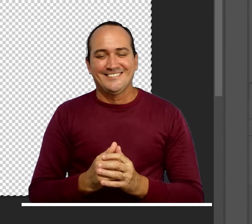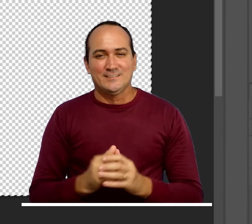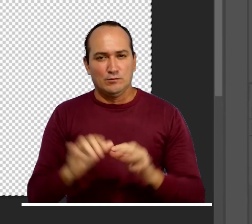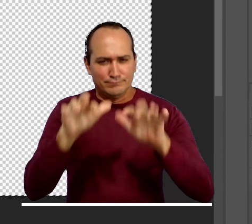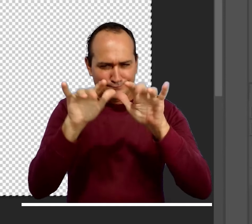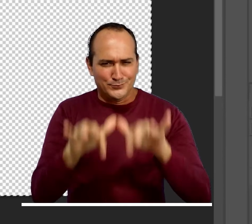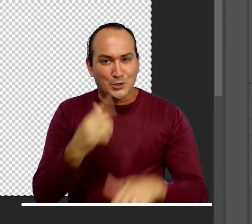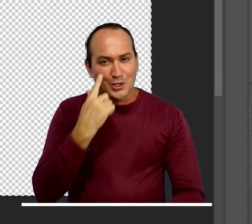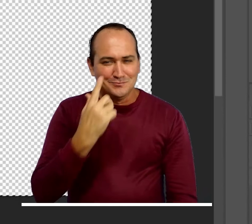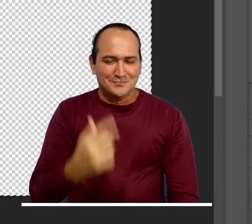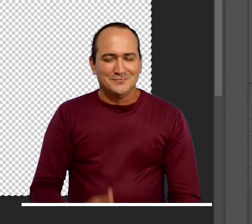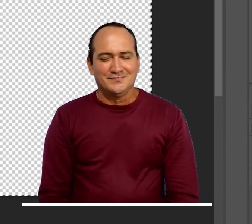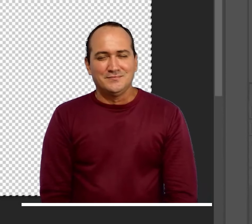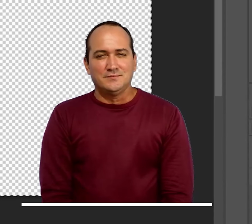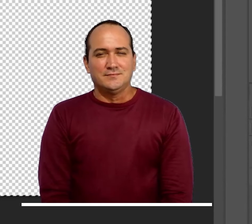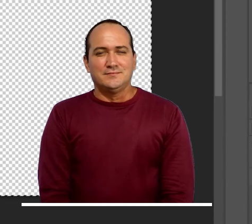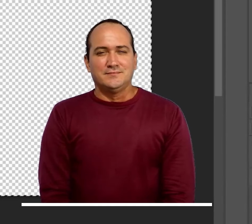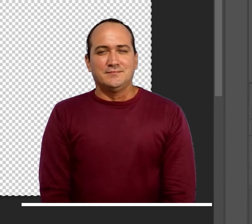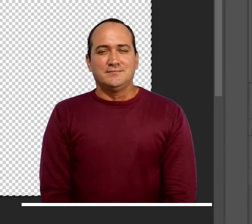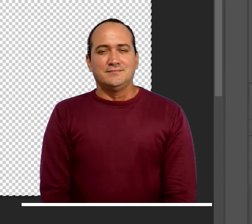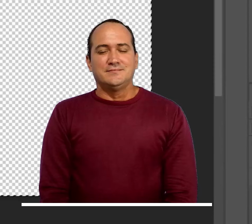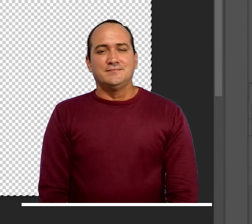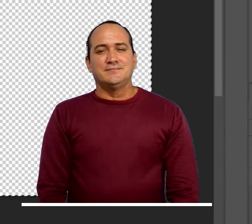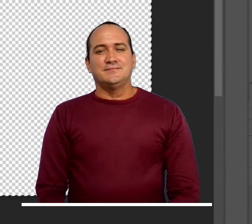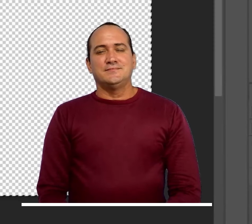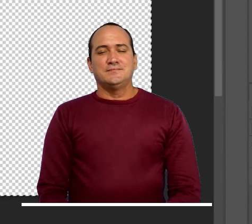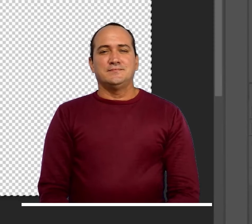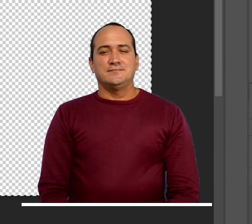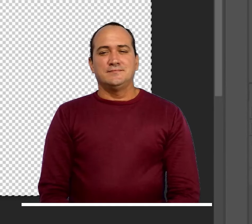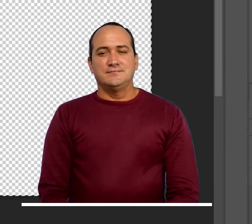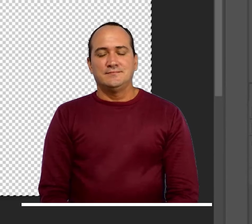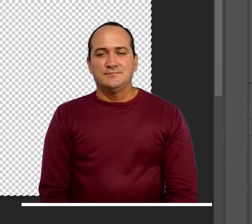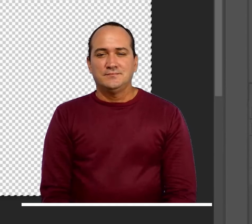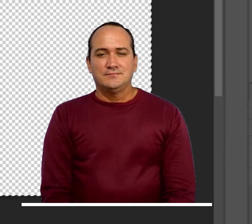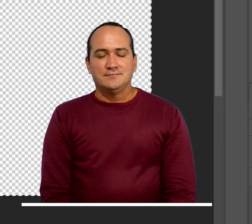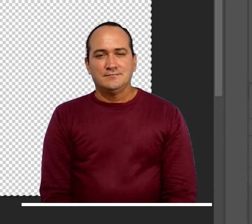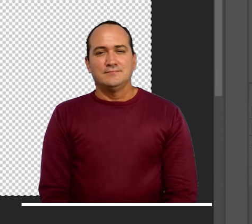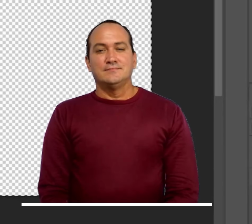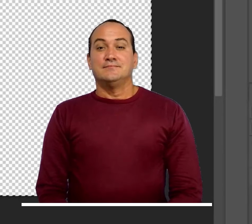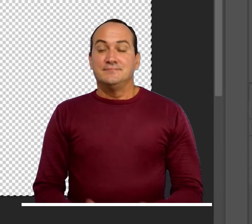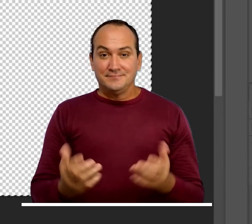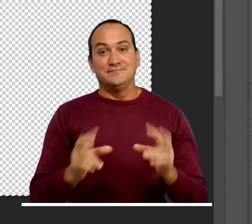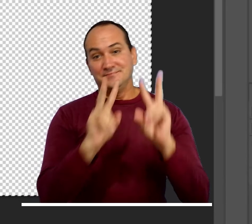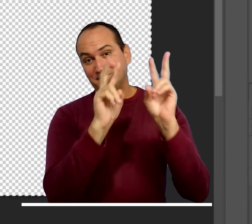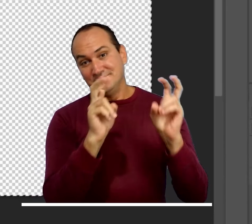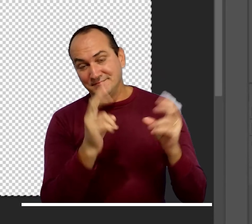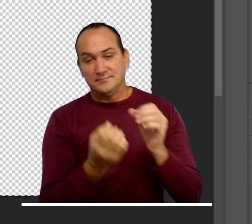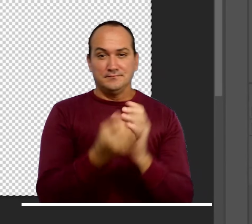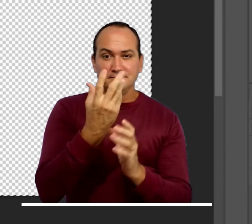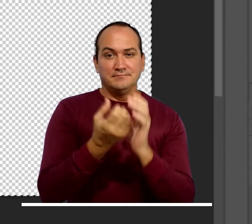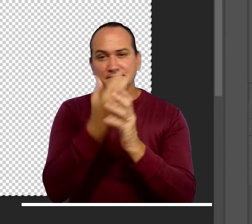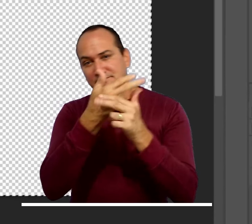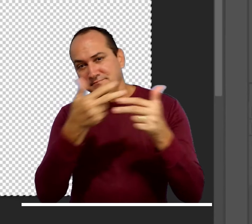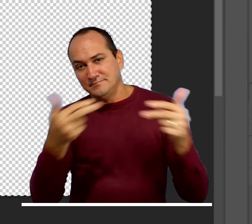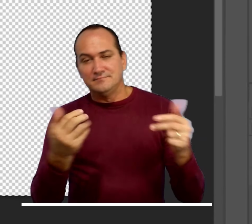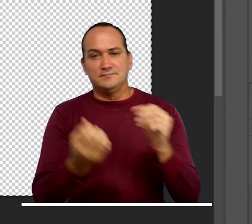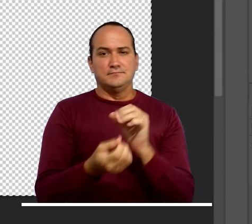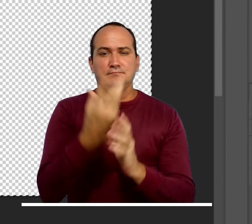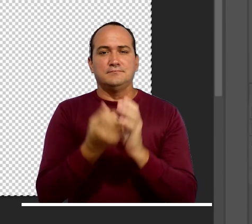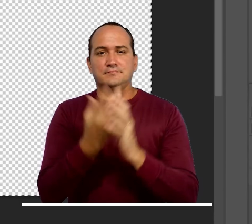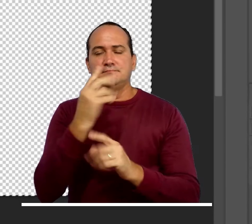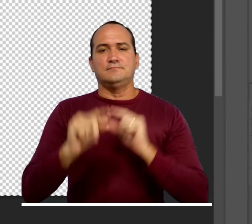vou colocar aqui, sei lá, moderna, tá, termos como esse para ele criar alguma coisa aqui, a gente vai ver o que é que ele